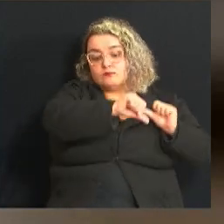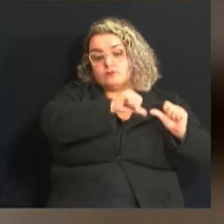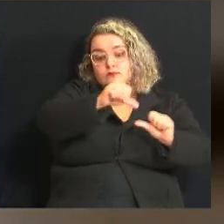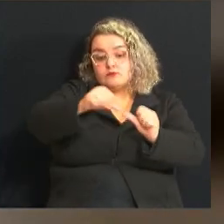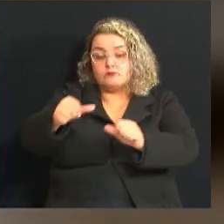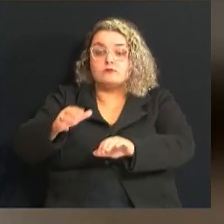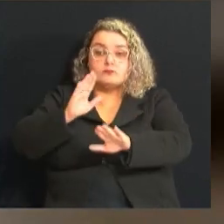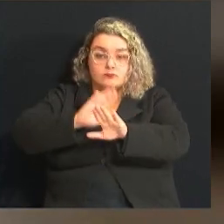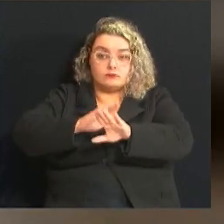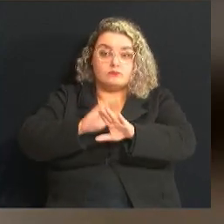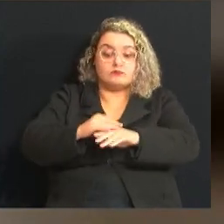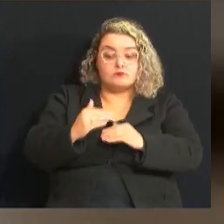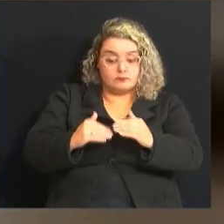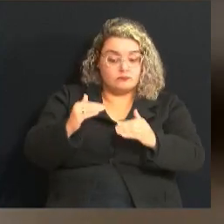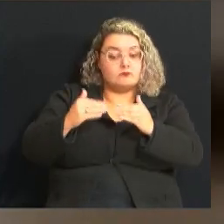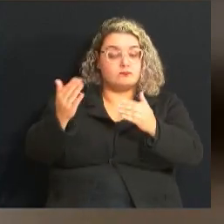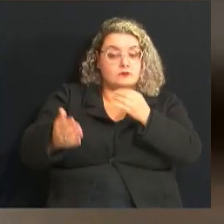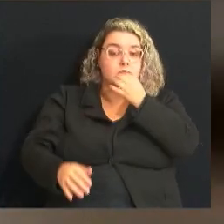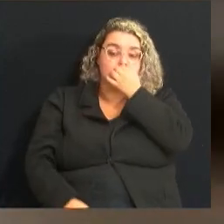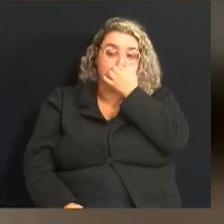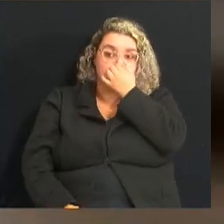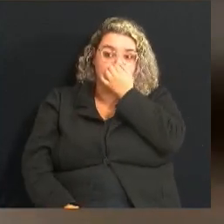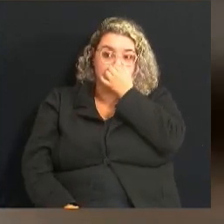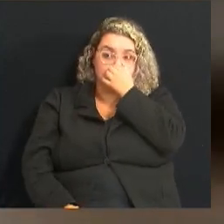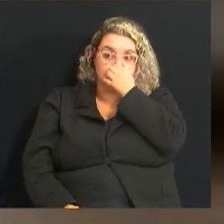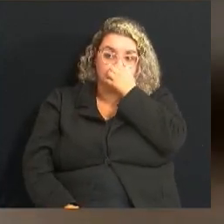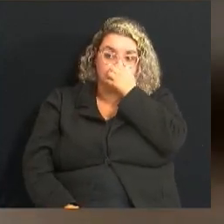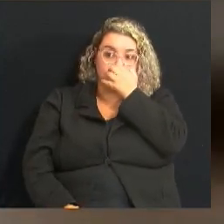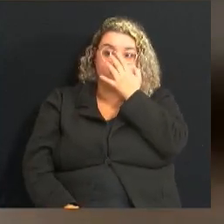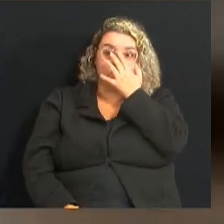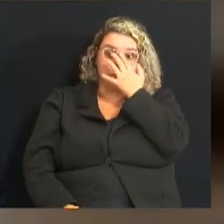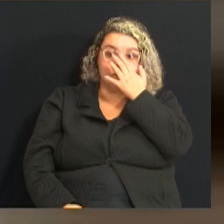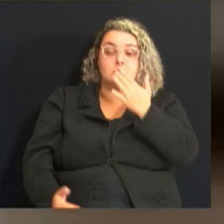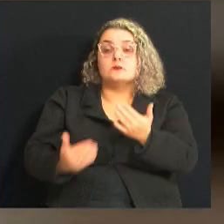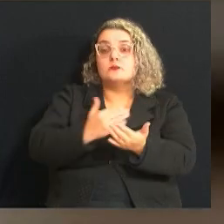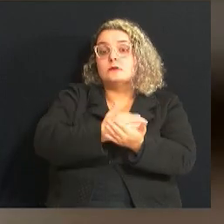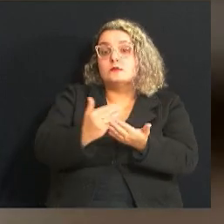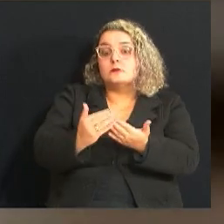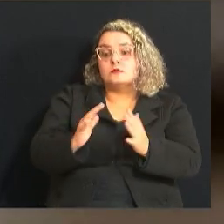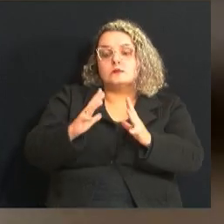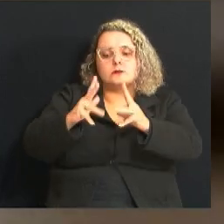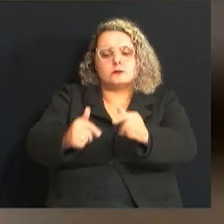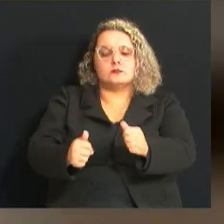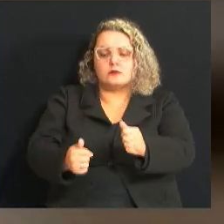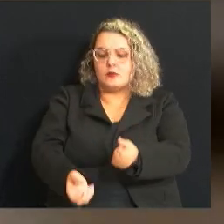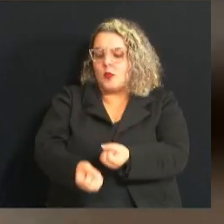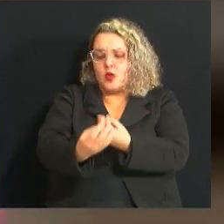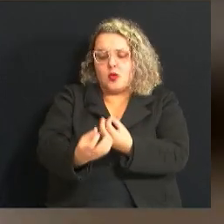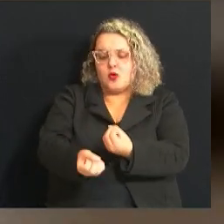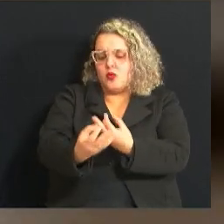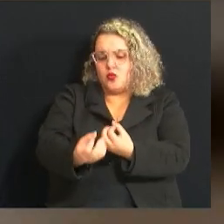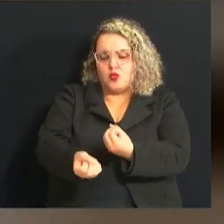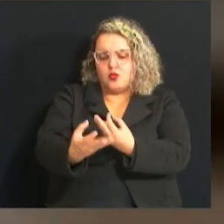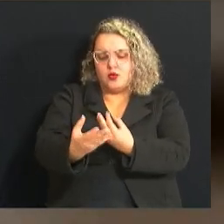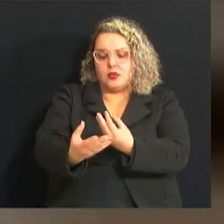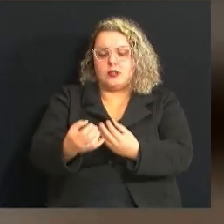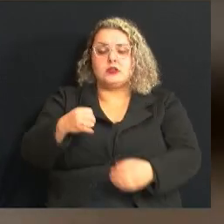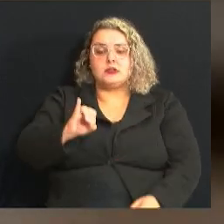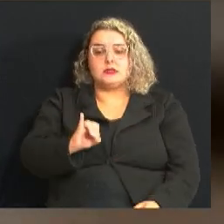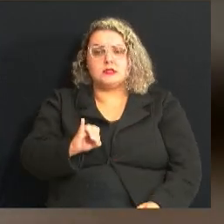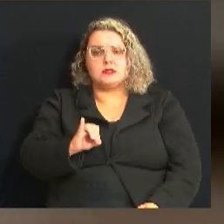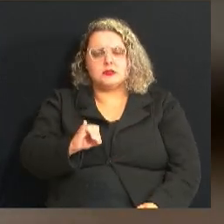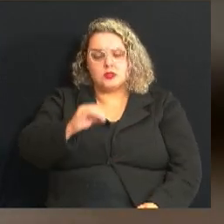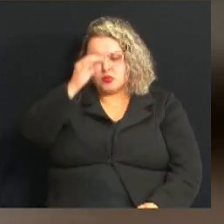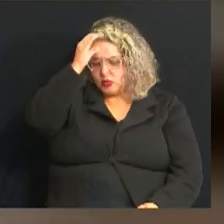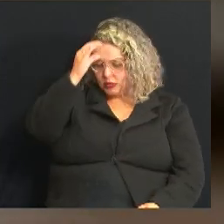para evolução. E tudo começa, como você falou, com informação, porque se a população, se os cidadãos